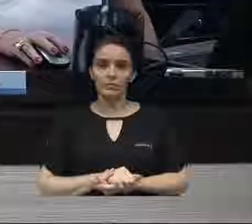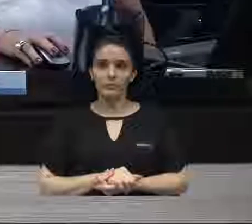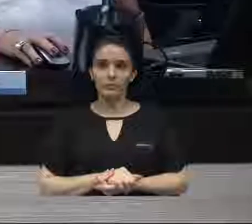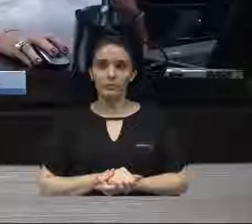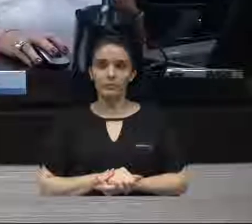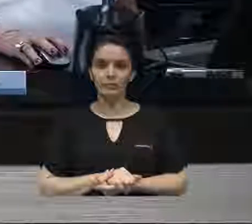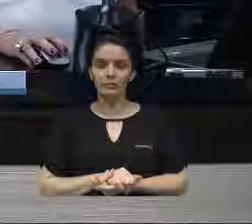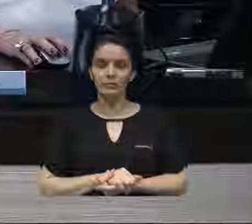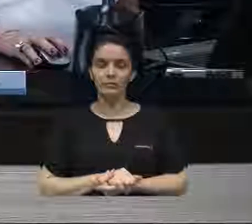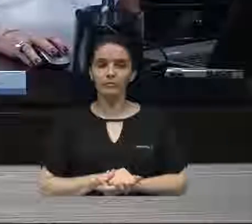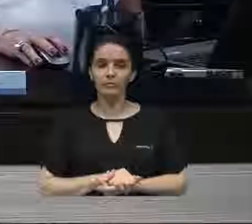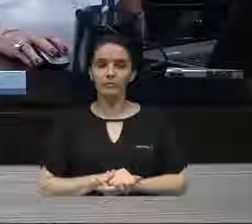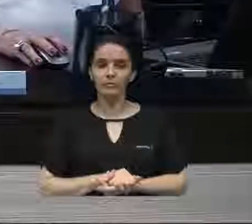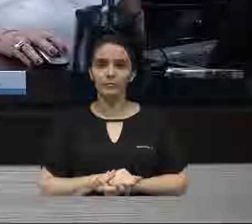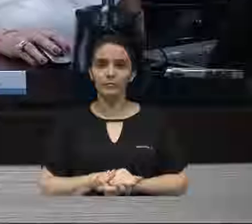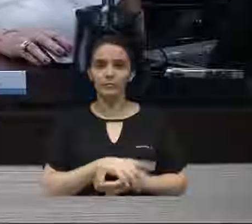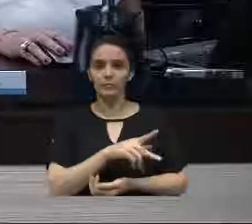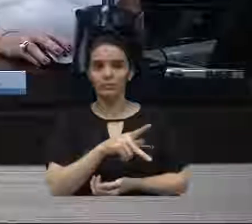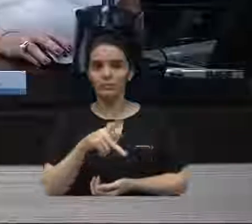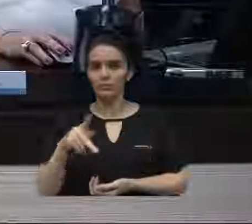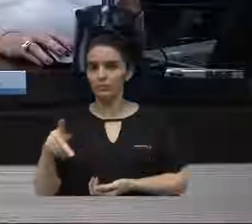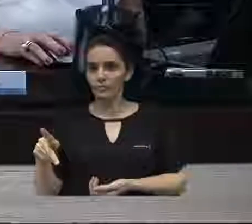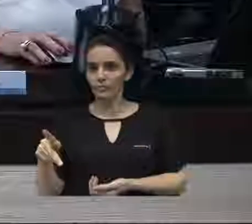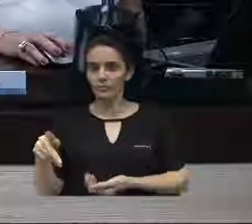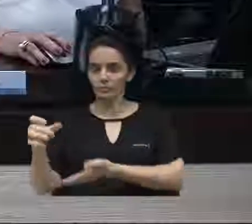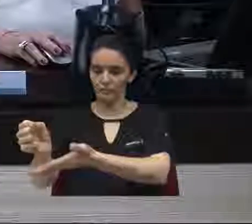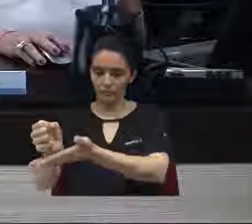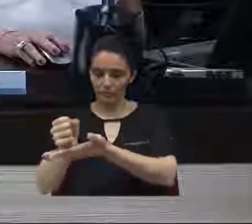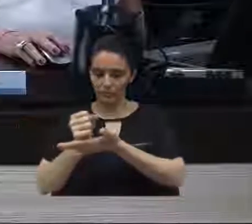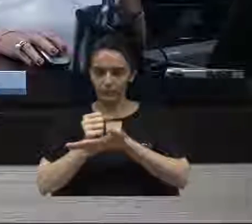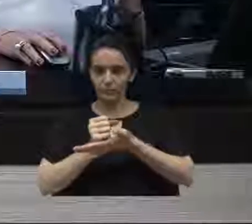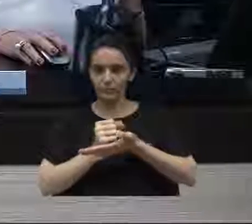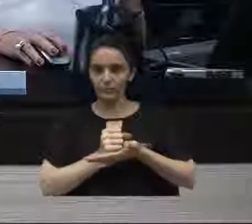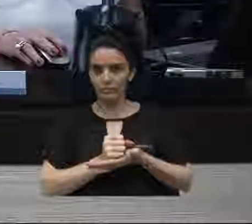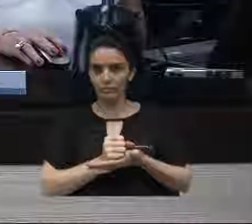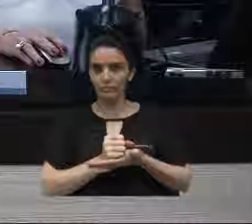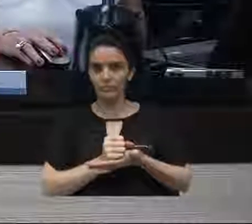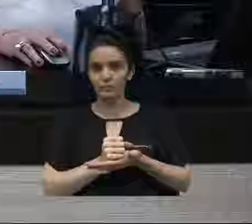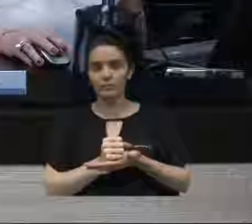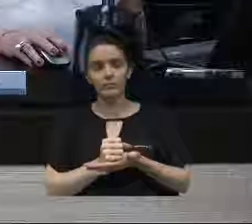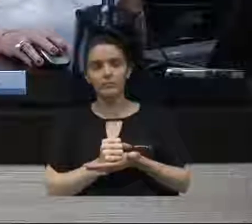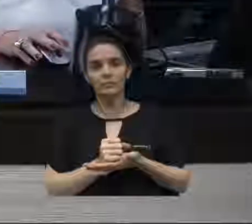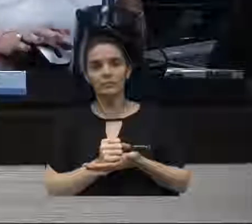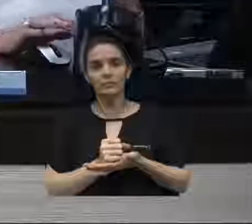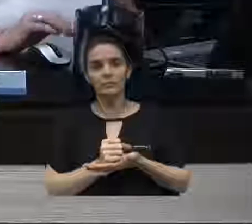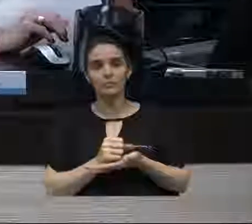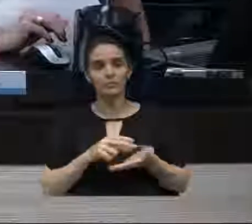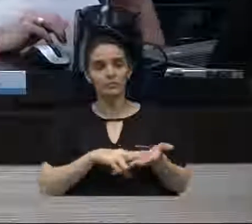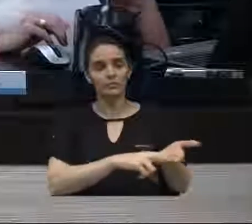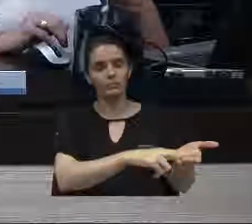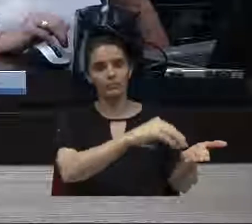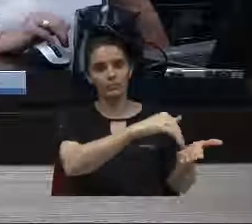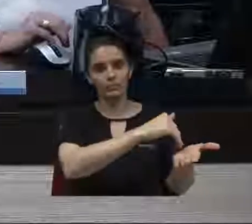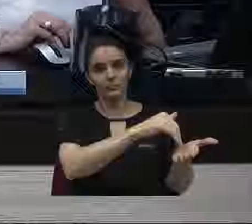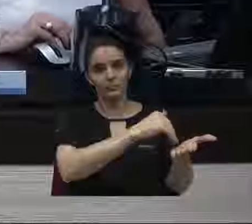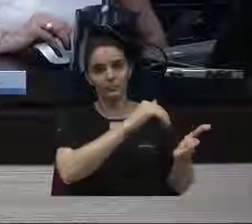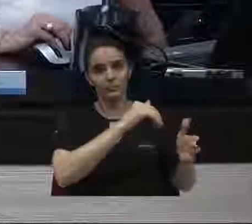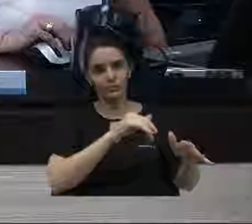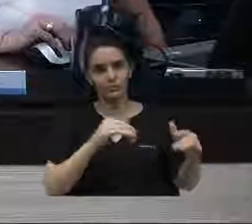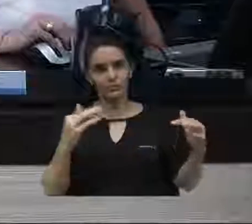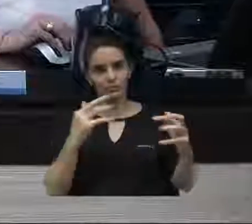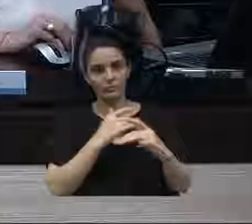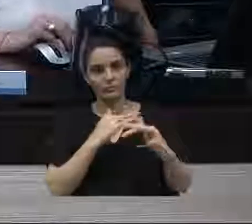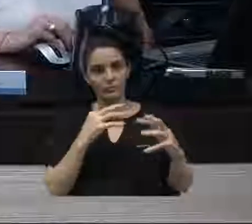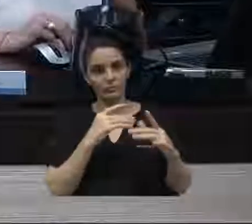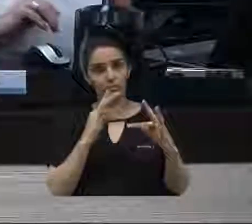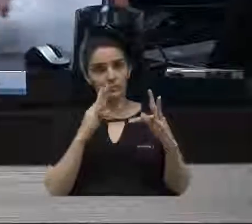A presidência recebe seu ofício da Prefeitura A Secretaria Municipal de Urbanismo informa a todos os